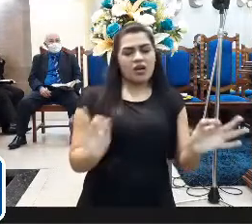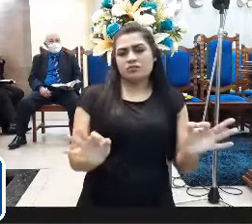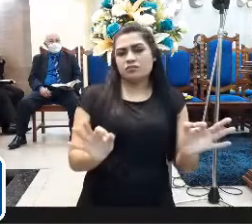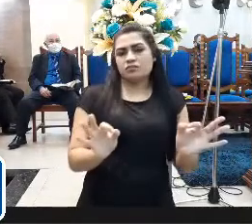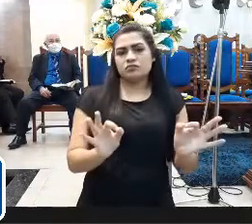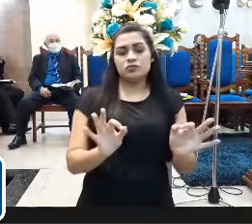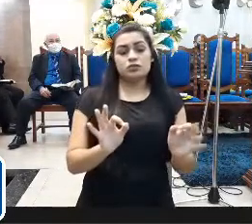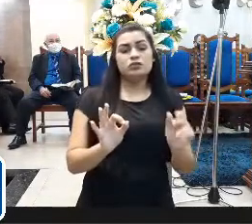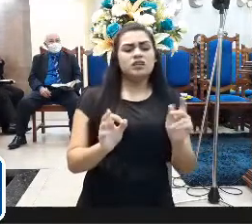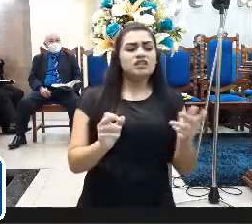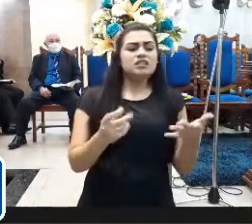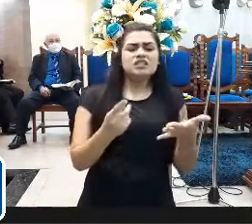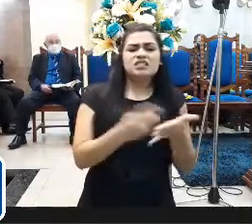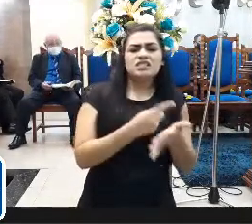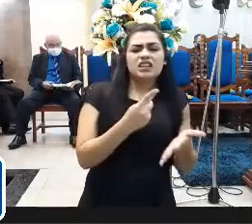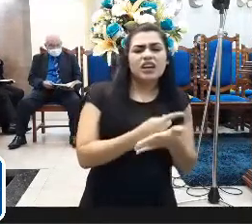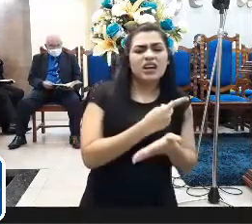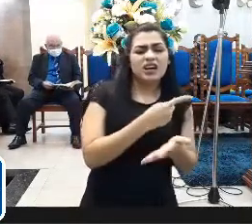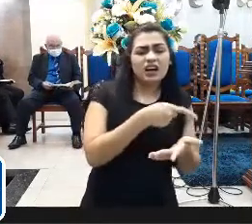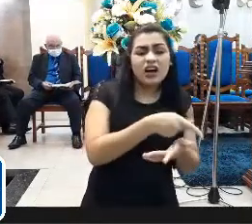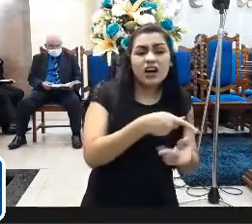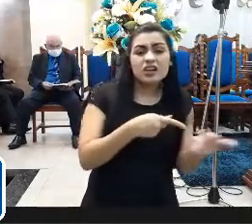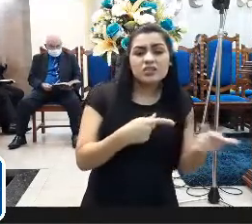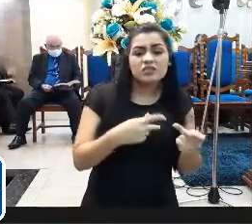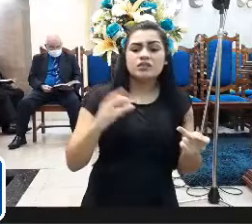aquilo que está de acordo com a palavra do meu Deus.